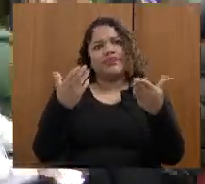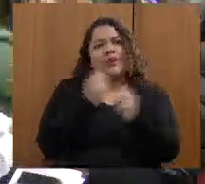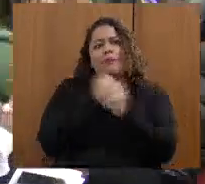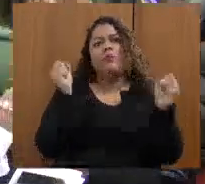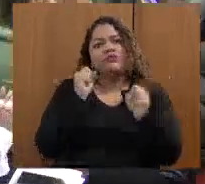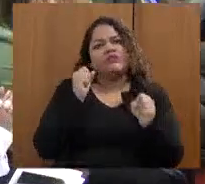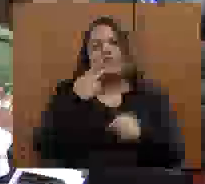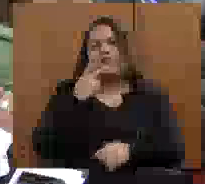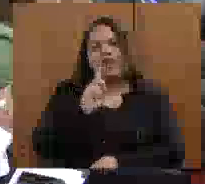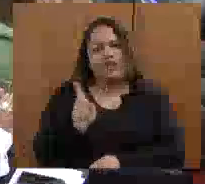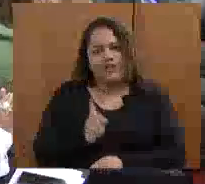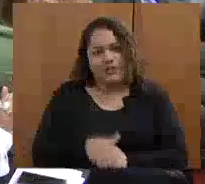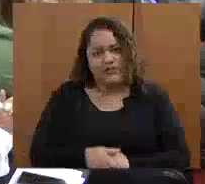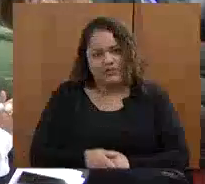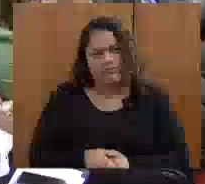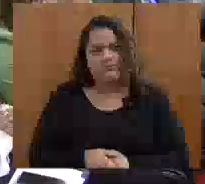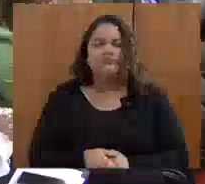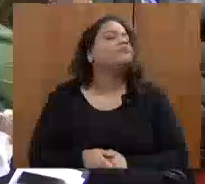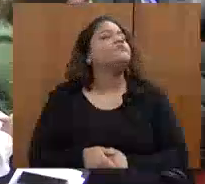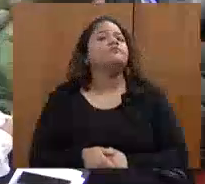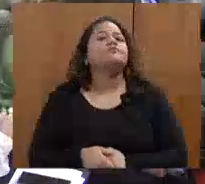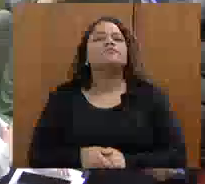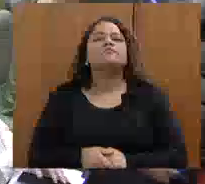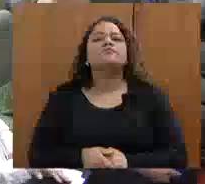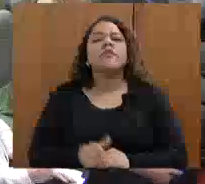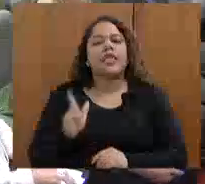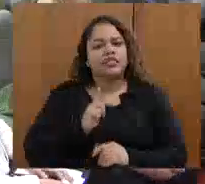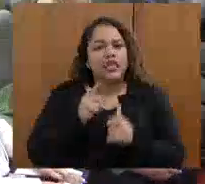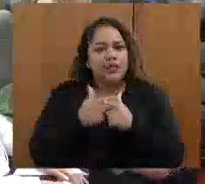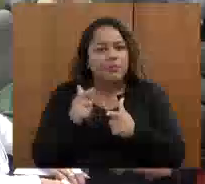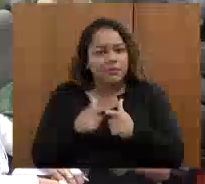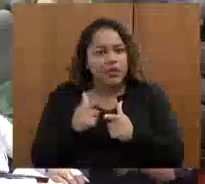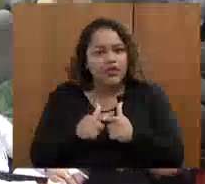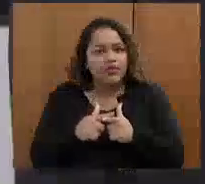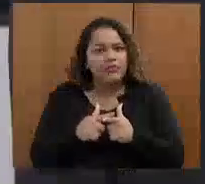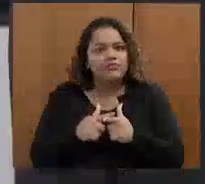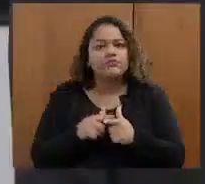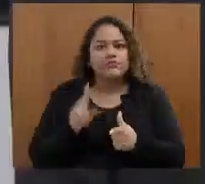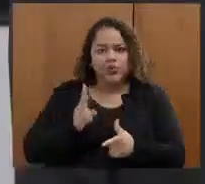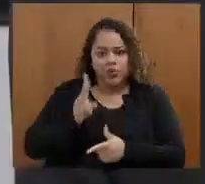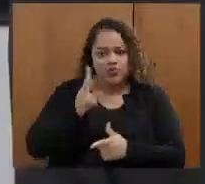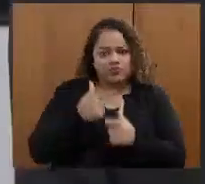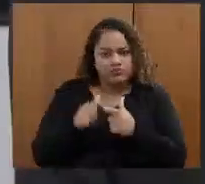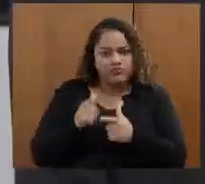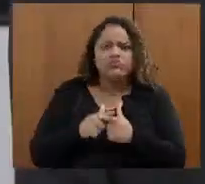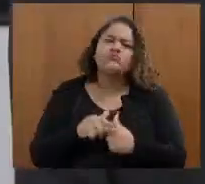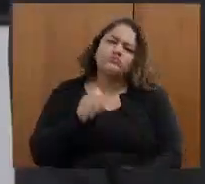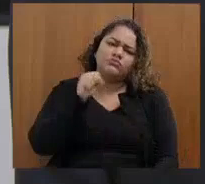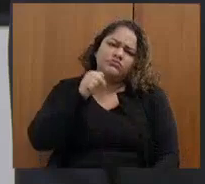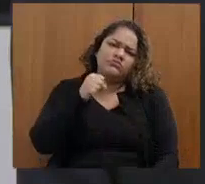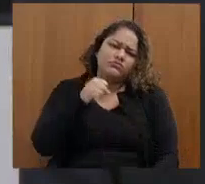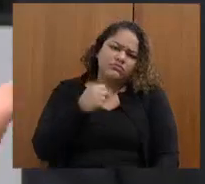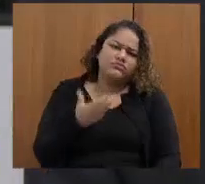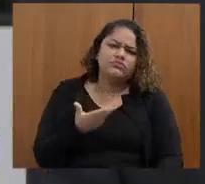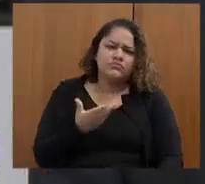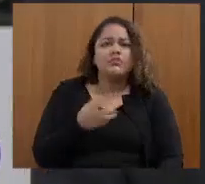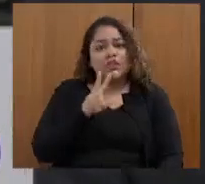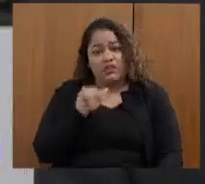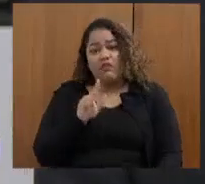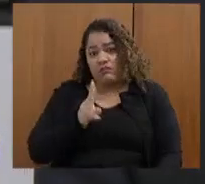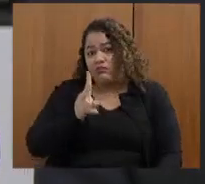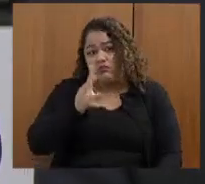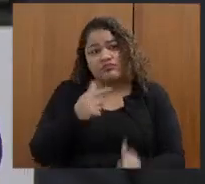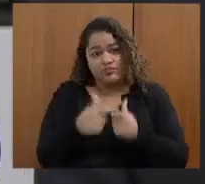temos temos problemas continua tendo não tenha dúvida que tem e continuar